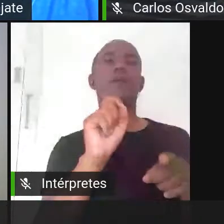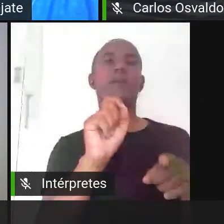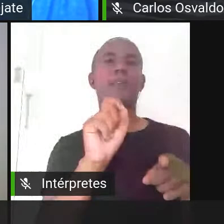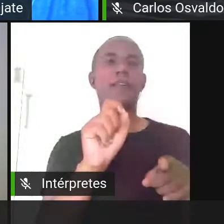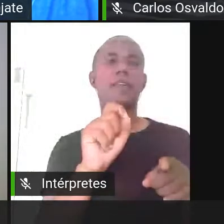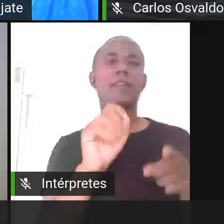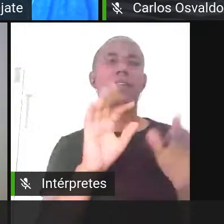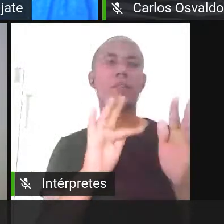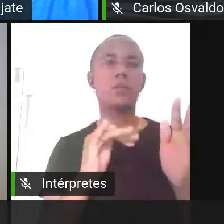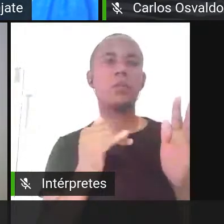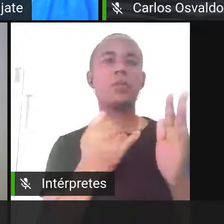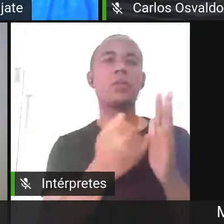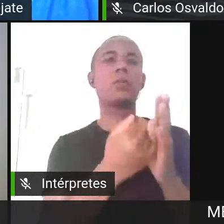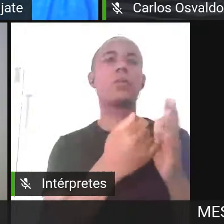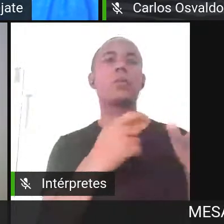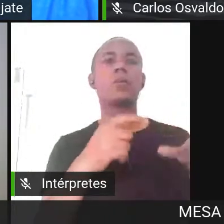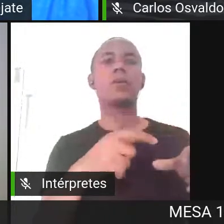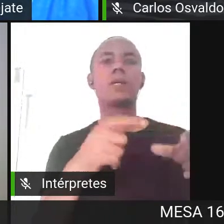uma cosmovisão